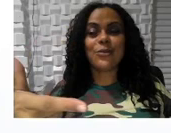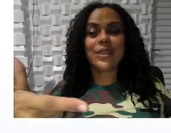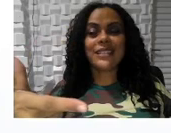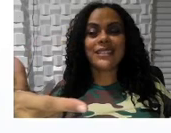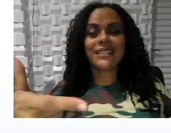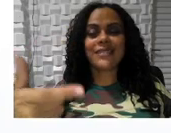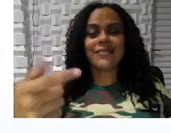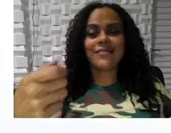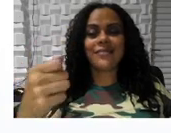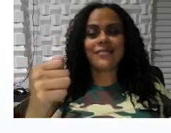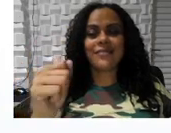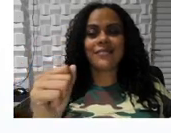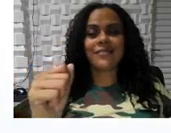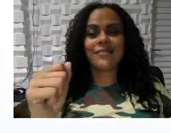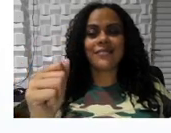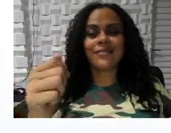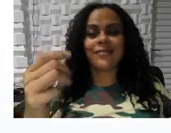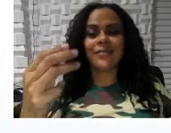2,